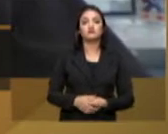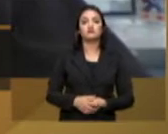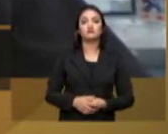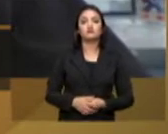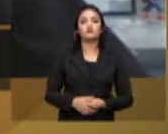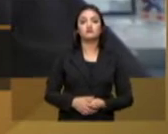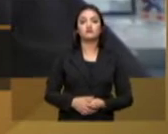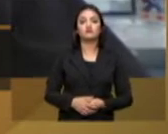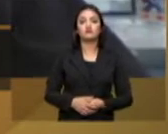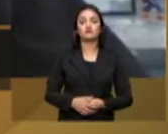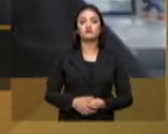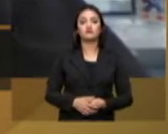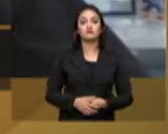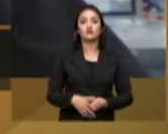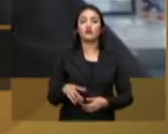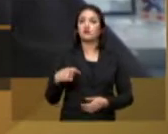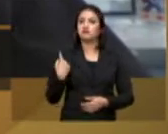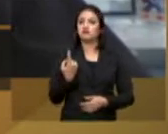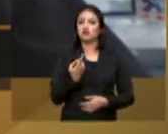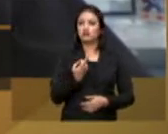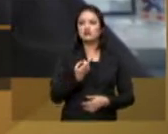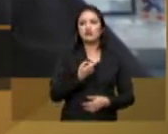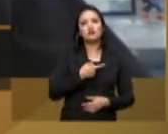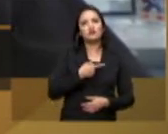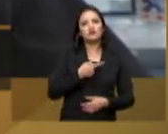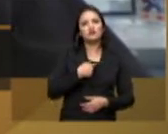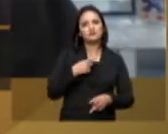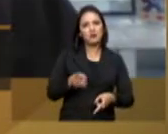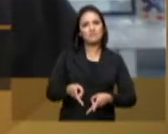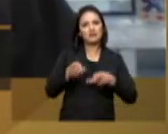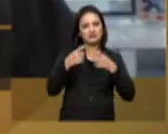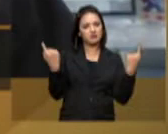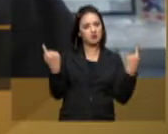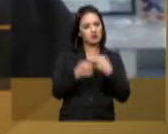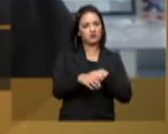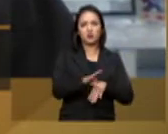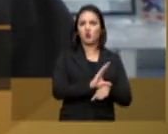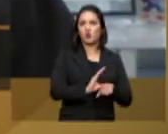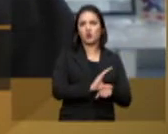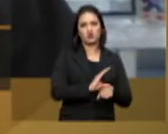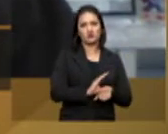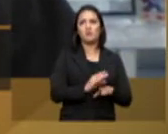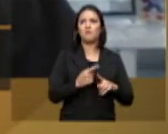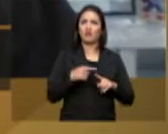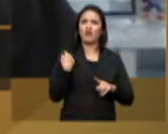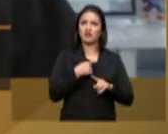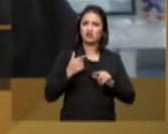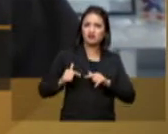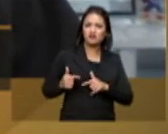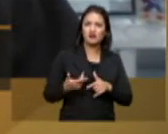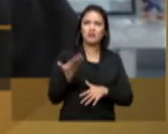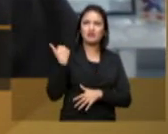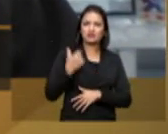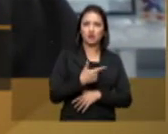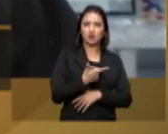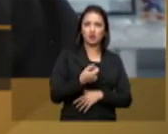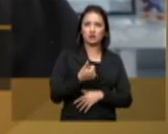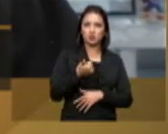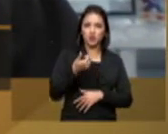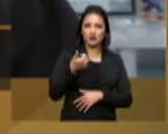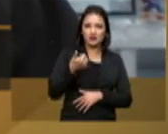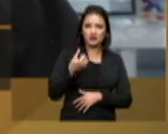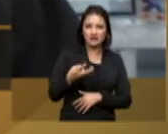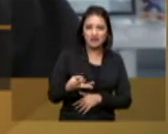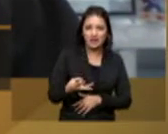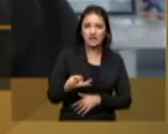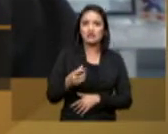da ATIM, até porque foi por nossa iniciativa, lá em 2013, através de uma manifestação junto